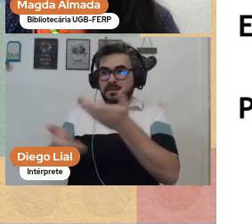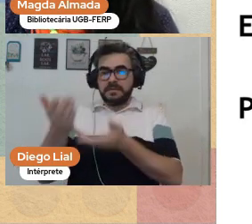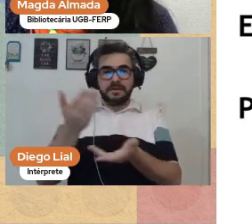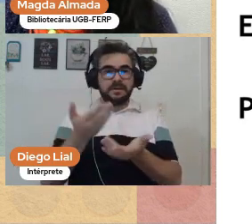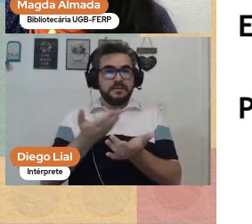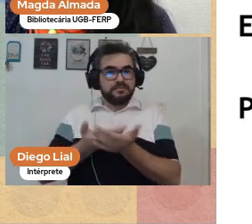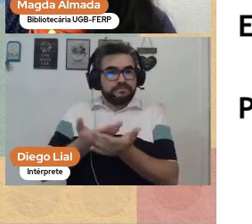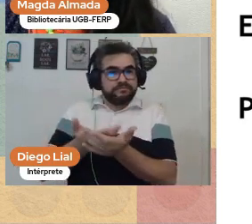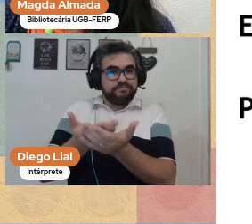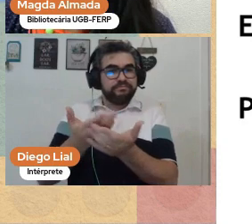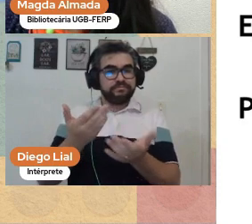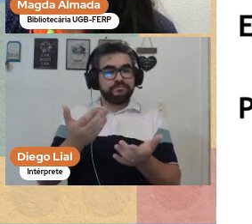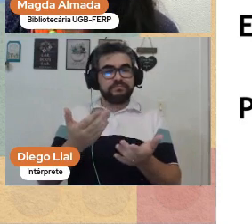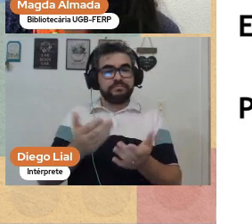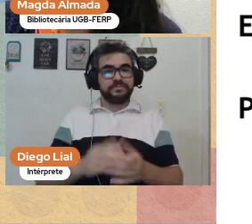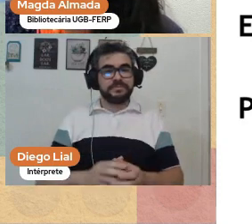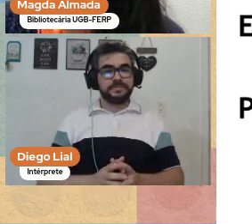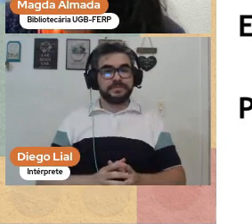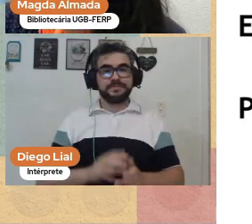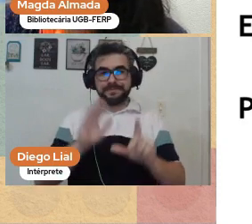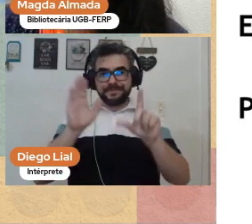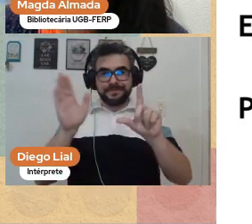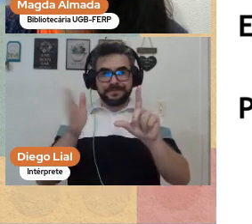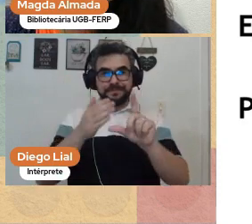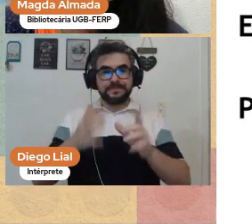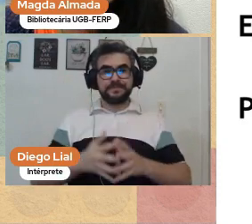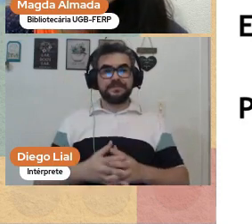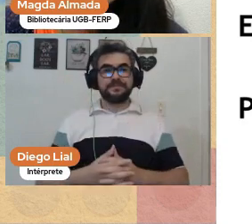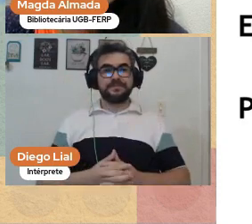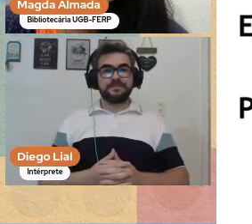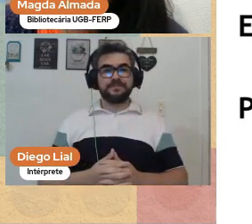concretizarmos. Pode passar, por favor.